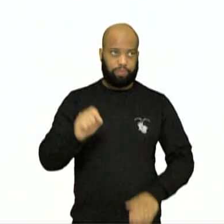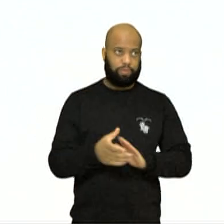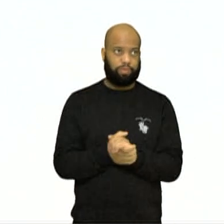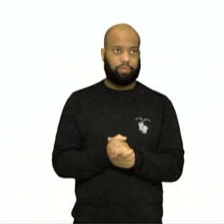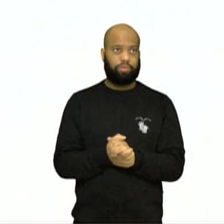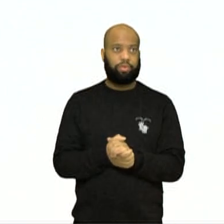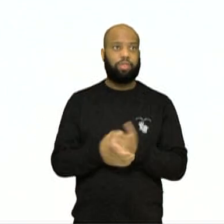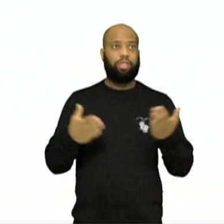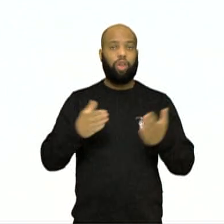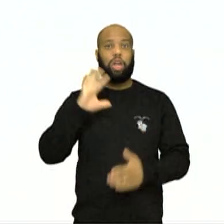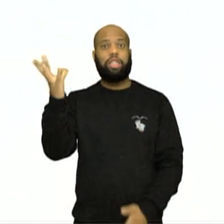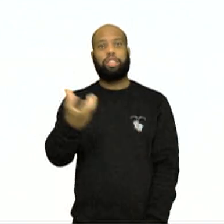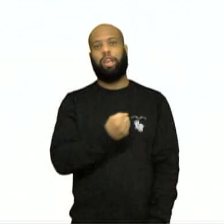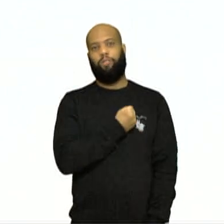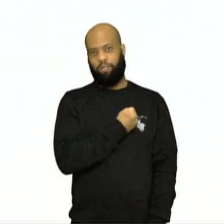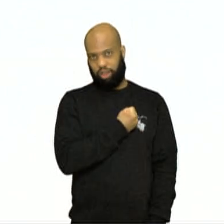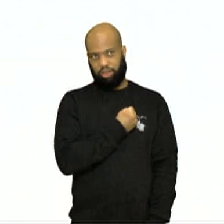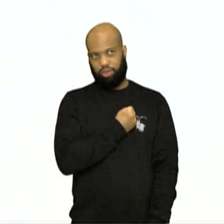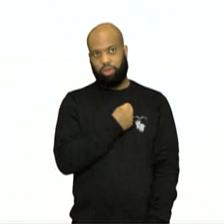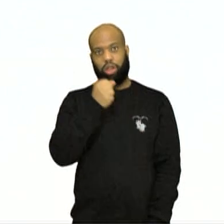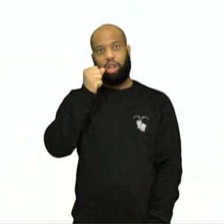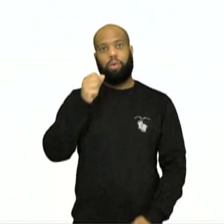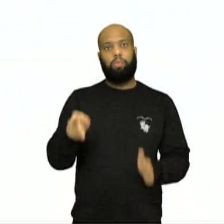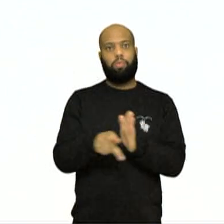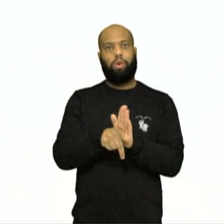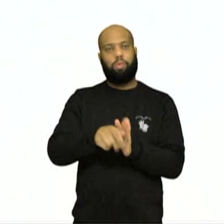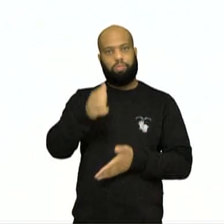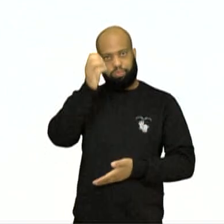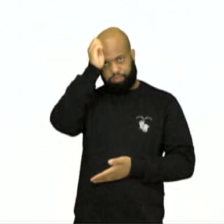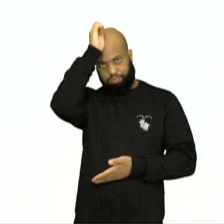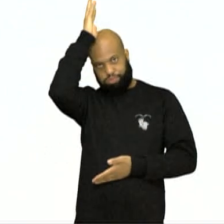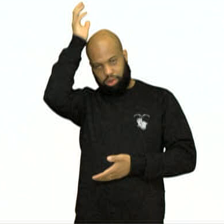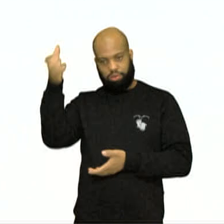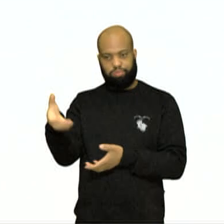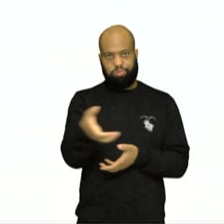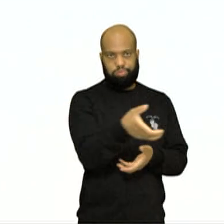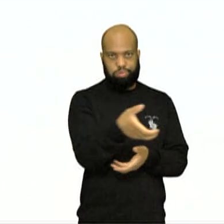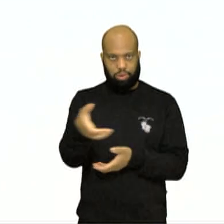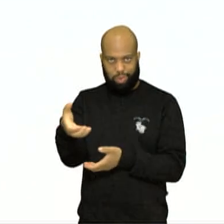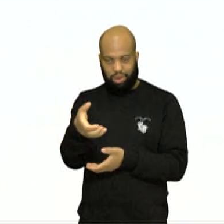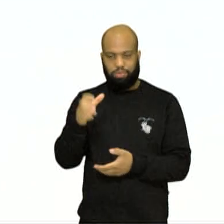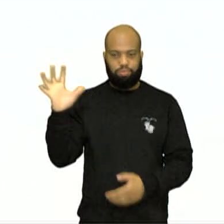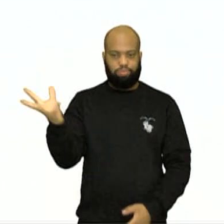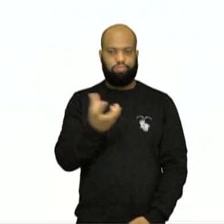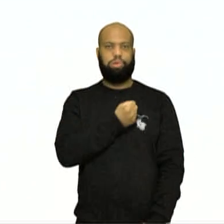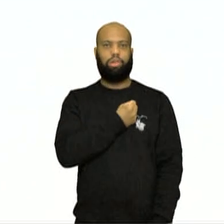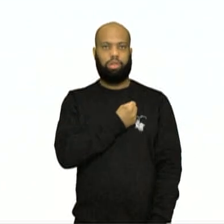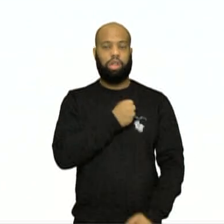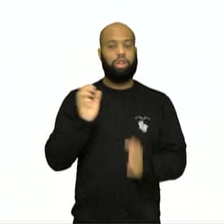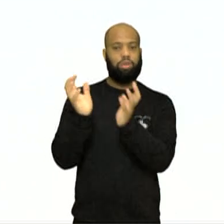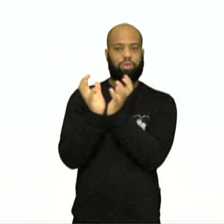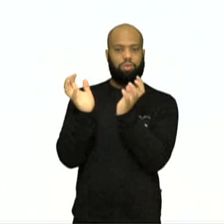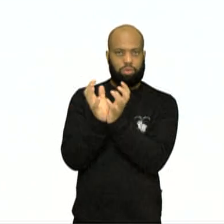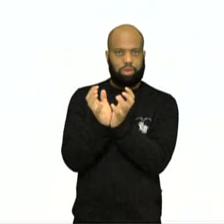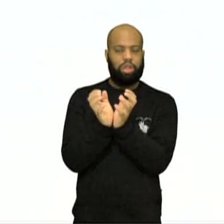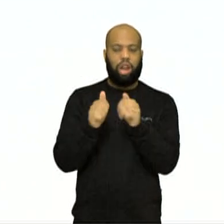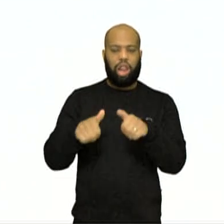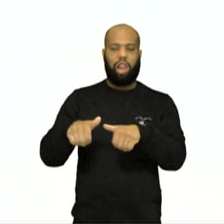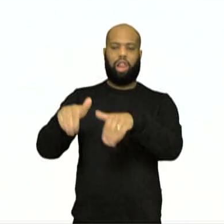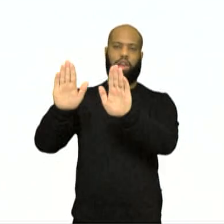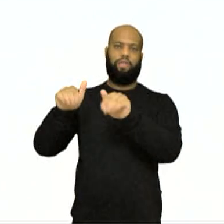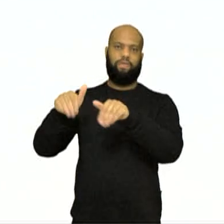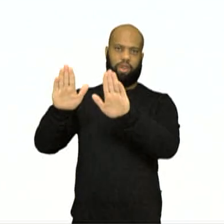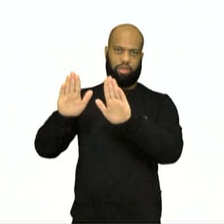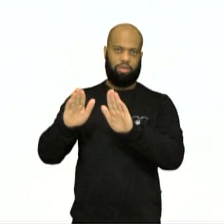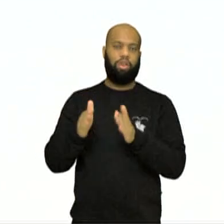sendo resgatadas pelo corpo de bombeiros, pela uma equipe e sendo encaminhadas, levadas